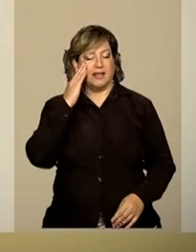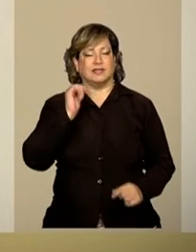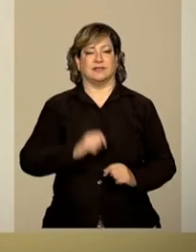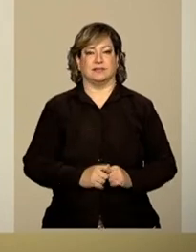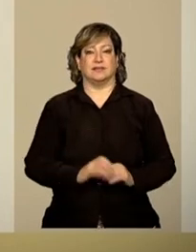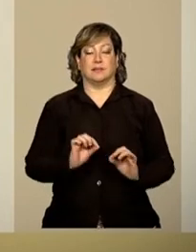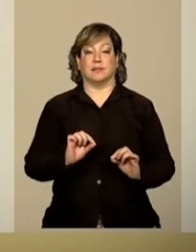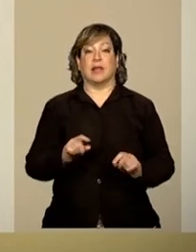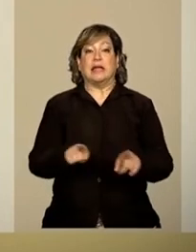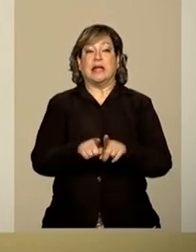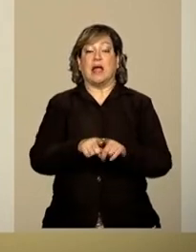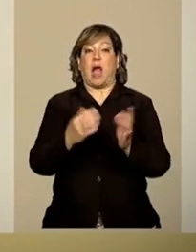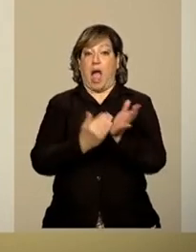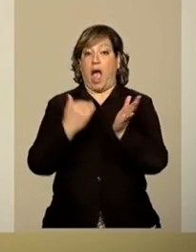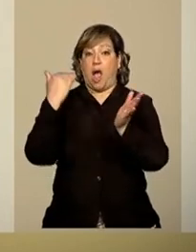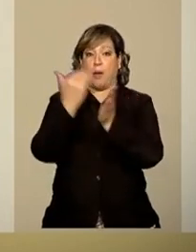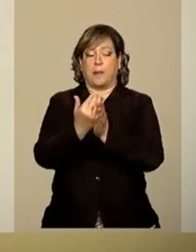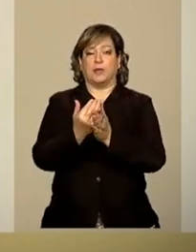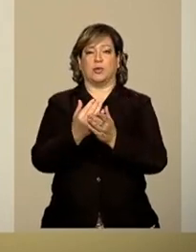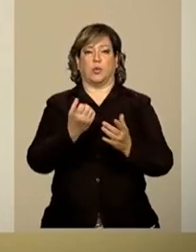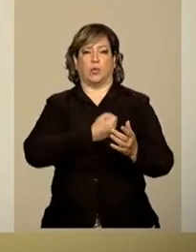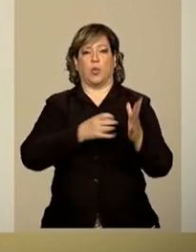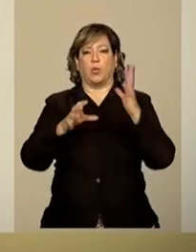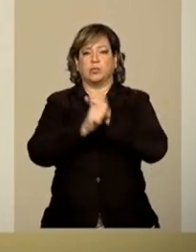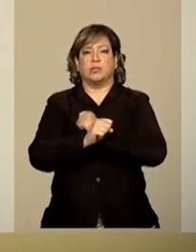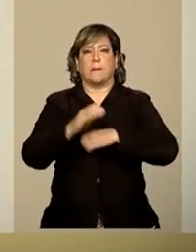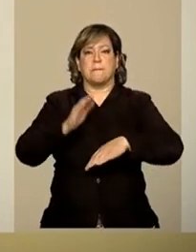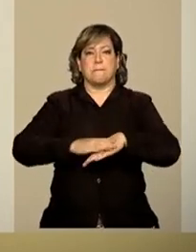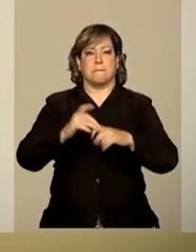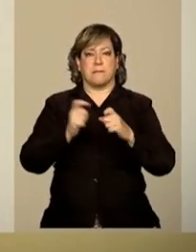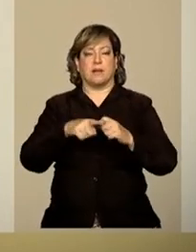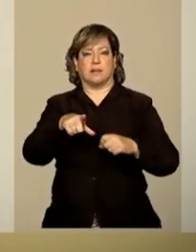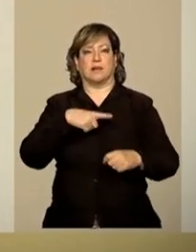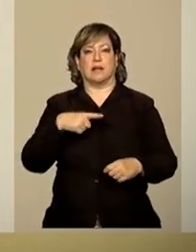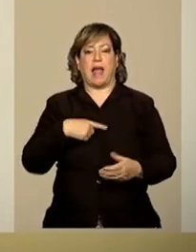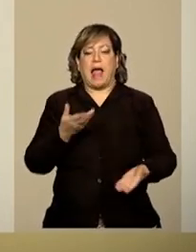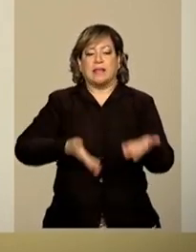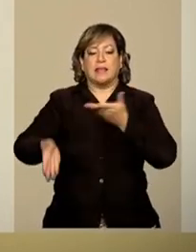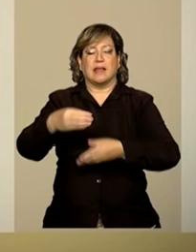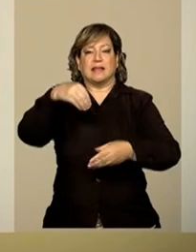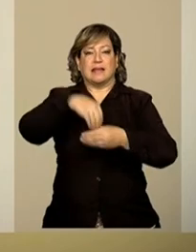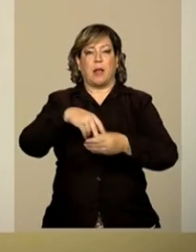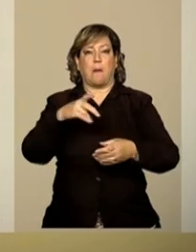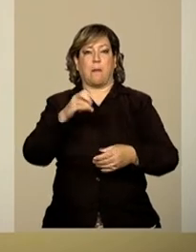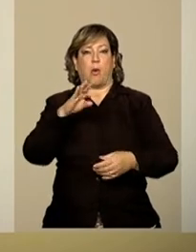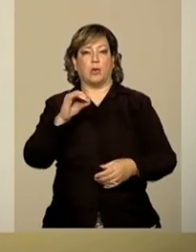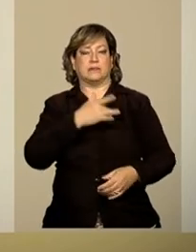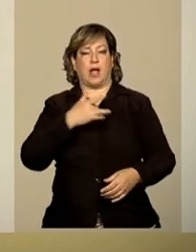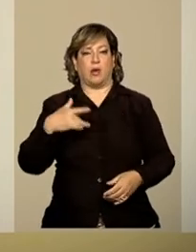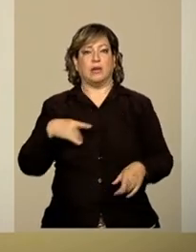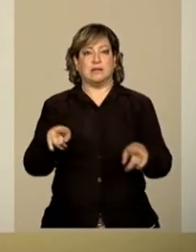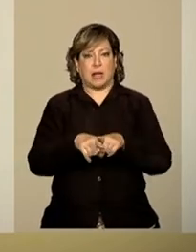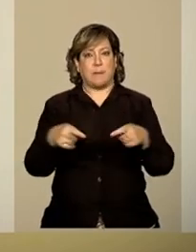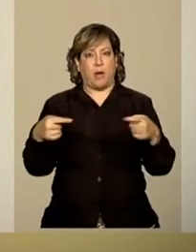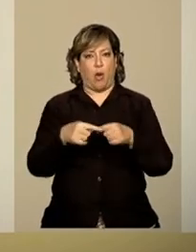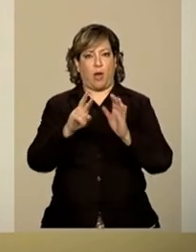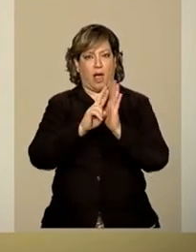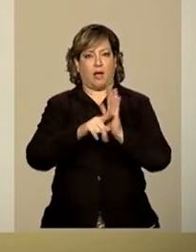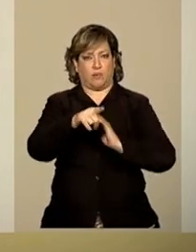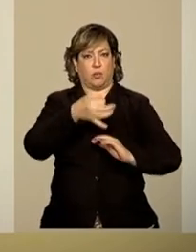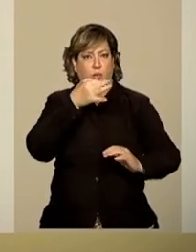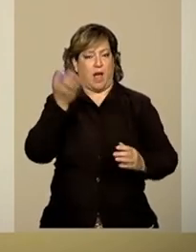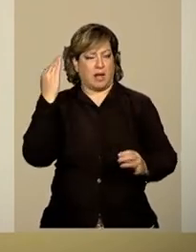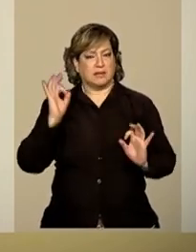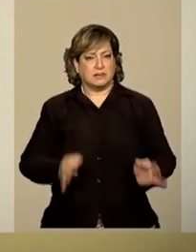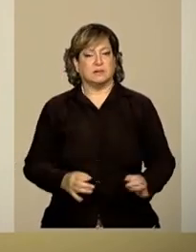agora além do aumento no número de médicos a senhora falou que os investimentos nos postos de saúde também fazem parte daquele pacto pela saúde que a senhora